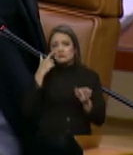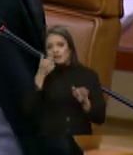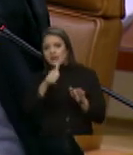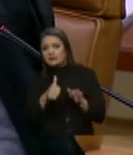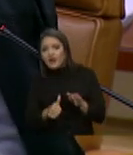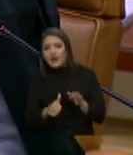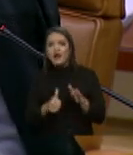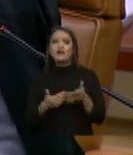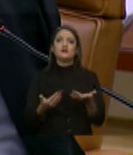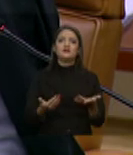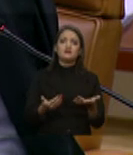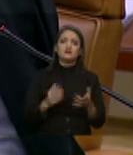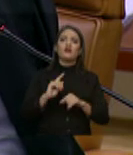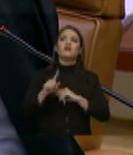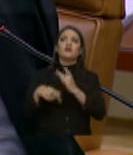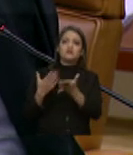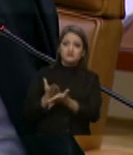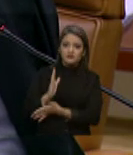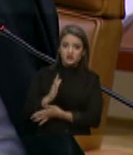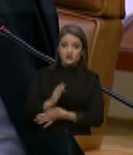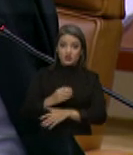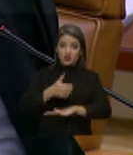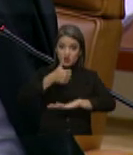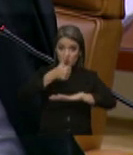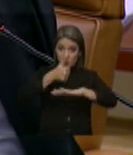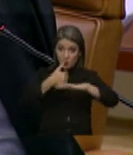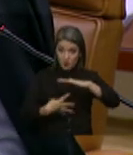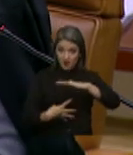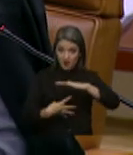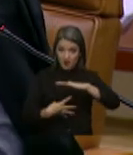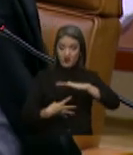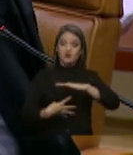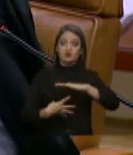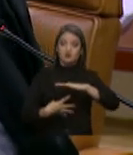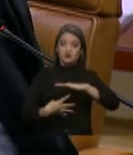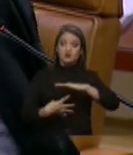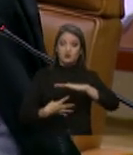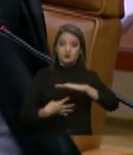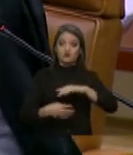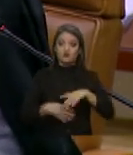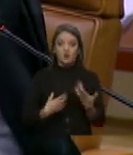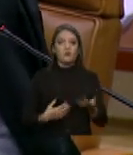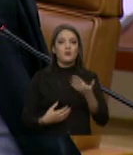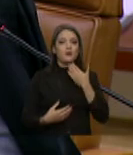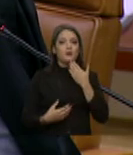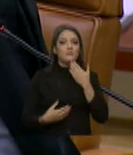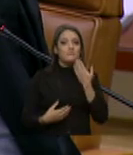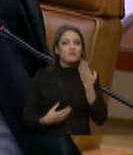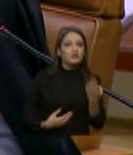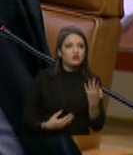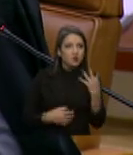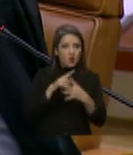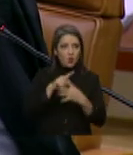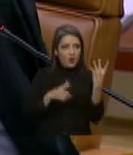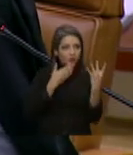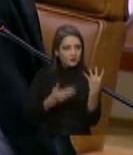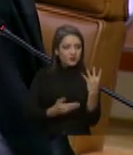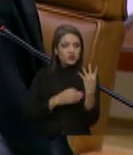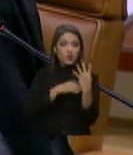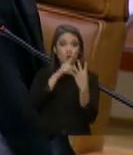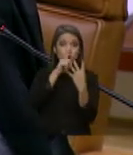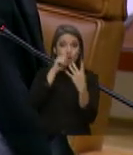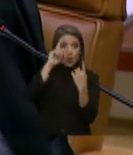e deferimento daquele um quarto só de cada de cada quatro pedidos é um só atendido